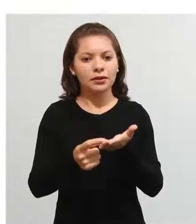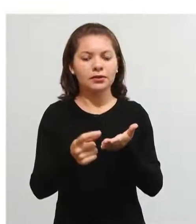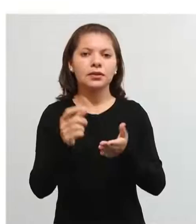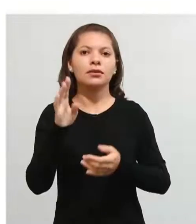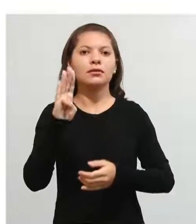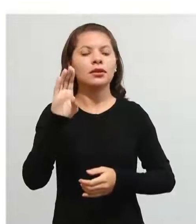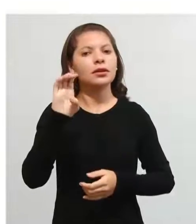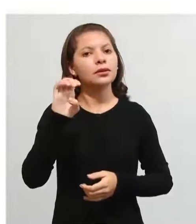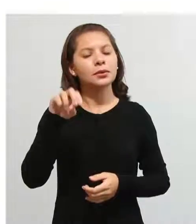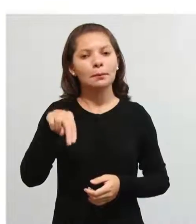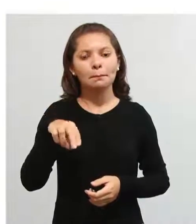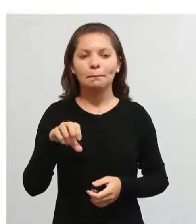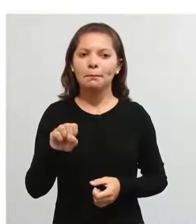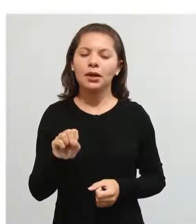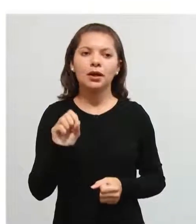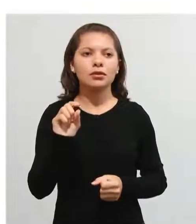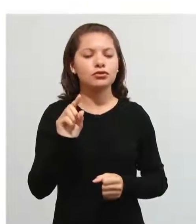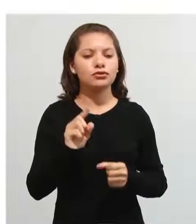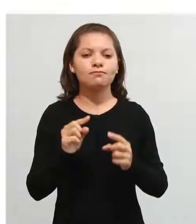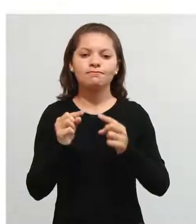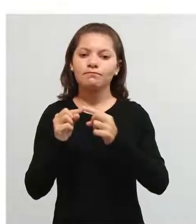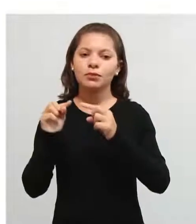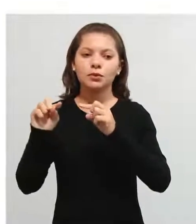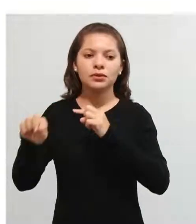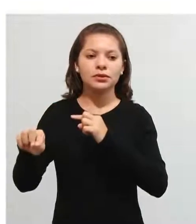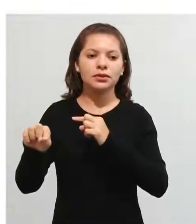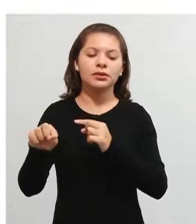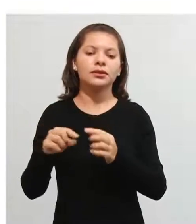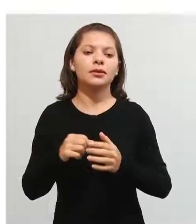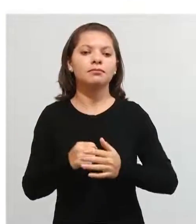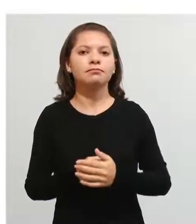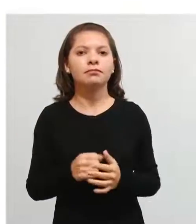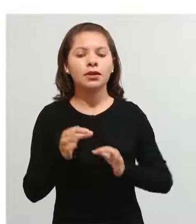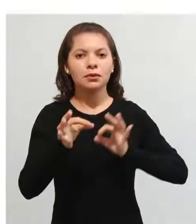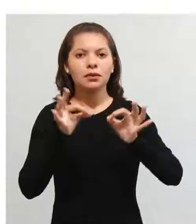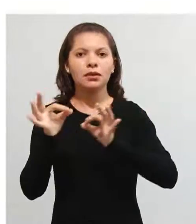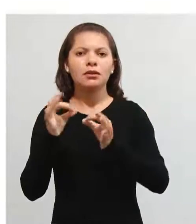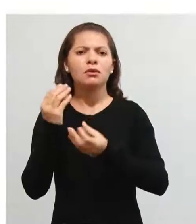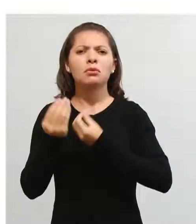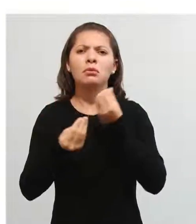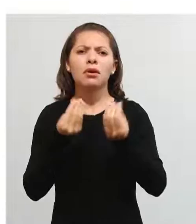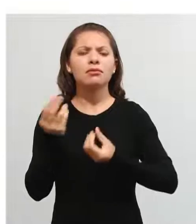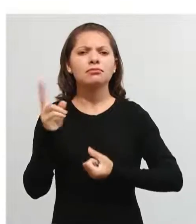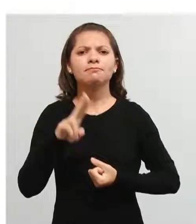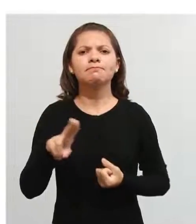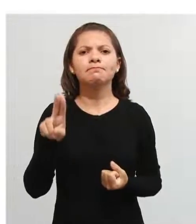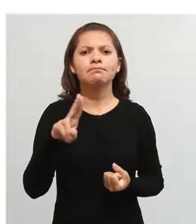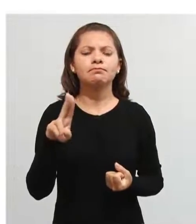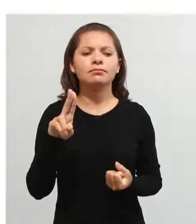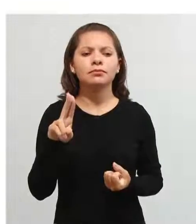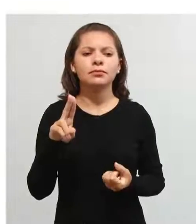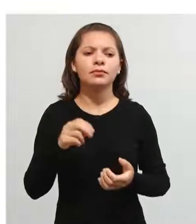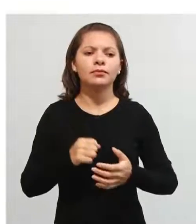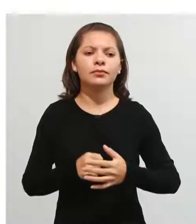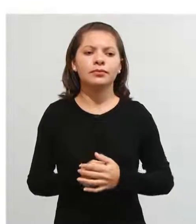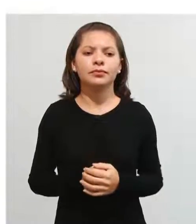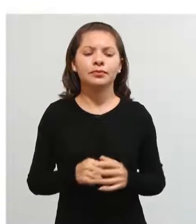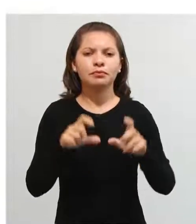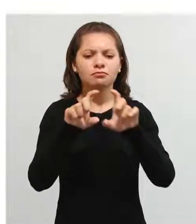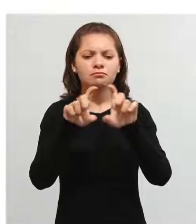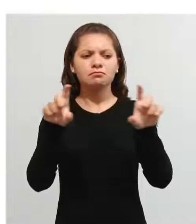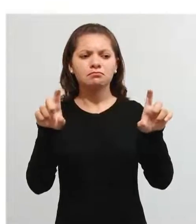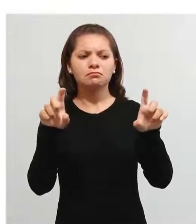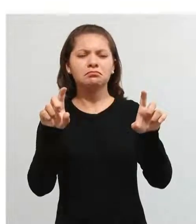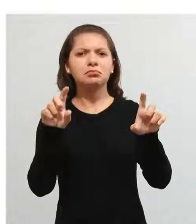de bens ou de prestação de trabalho como formas de quitação, qual seria a utilidade da expressão ou cujo valor nela se possa